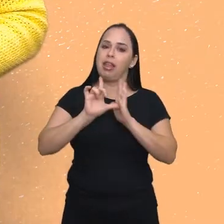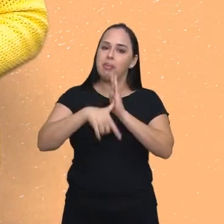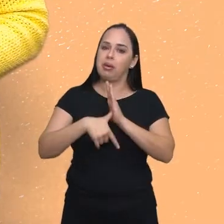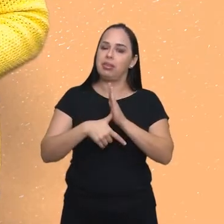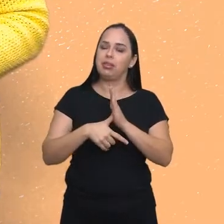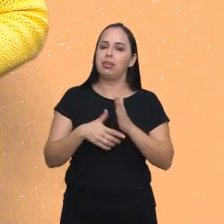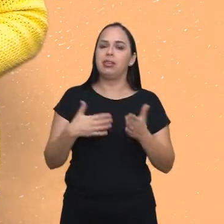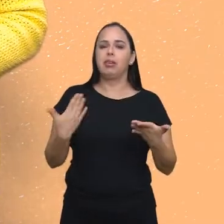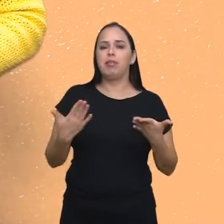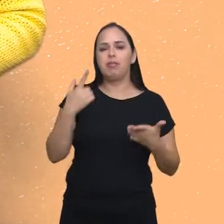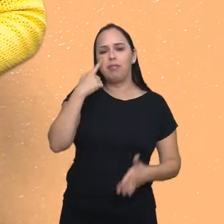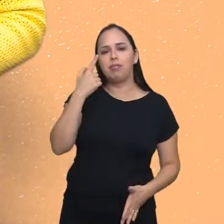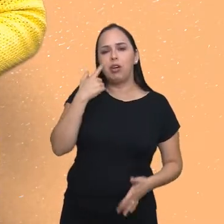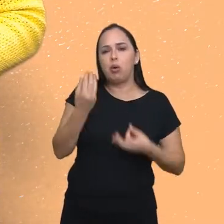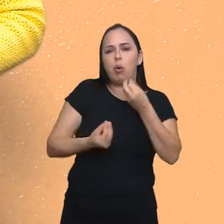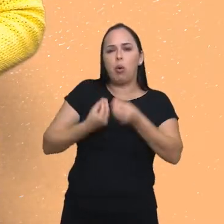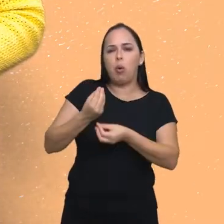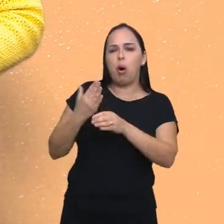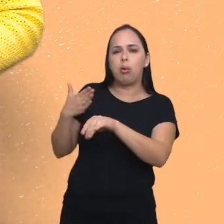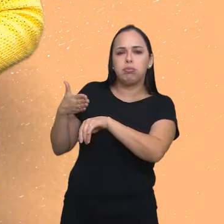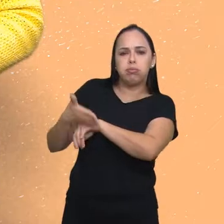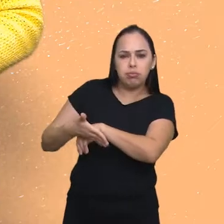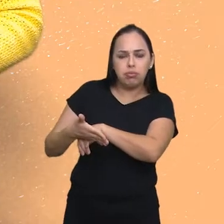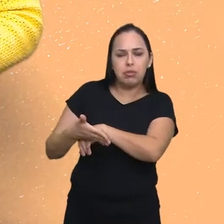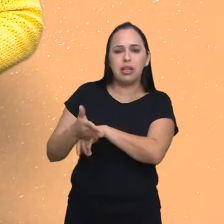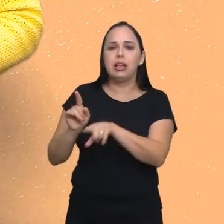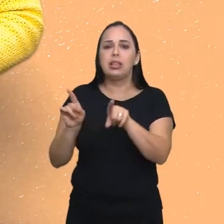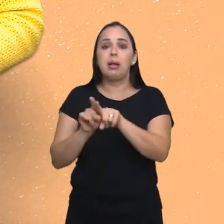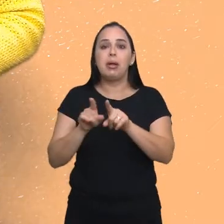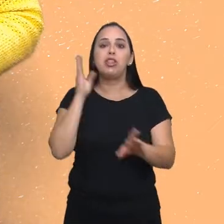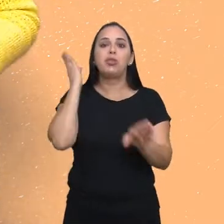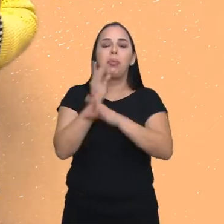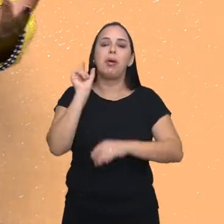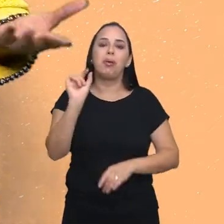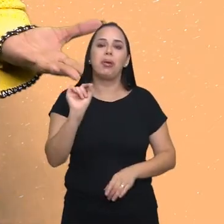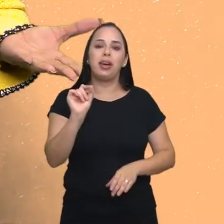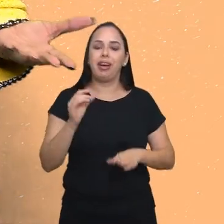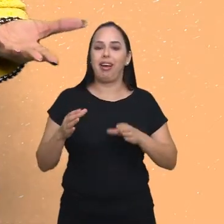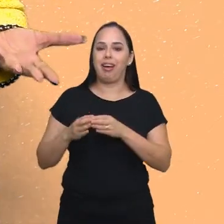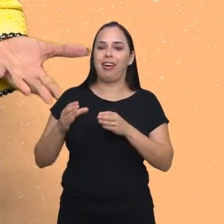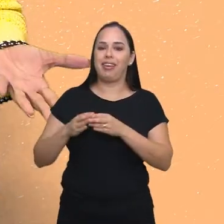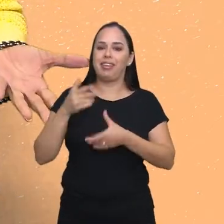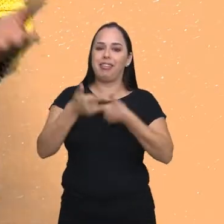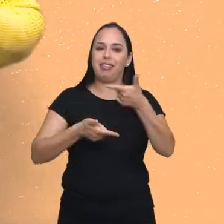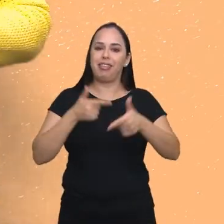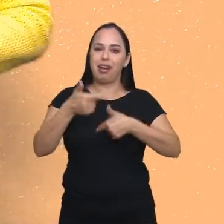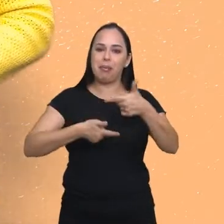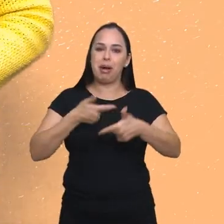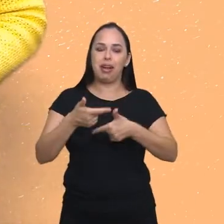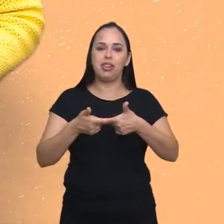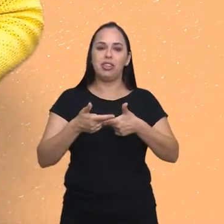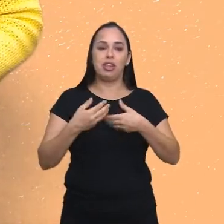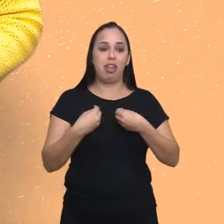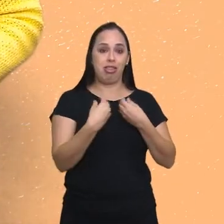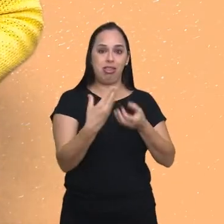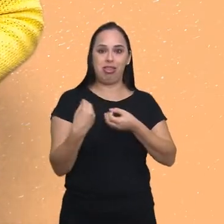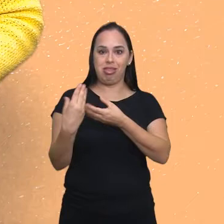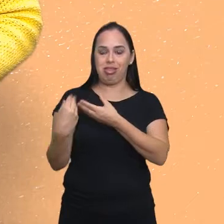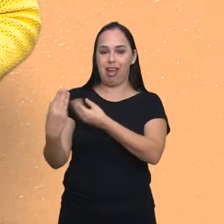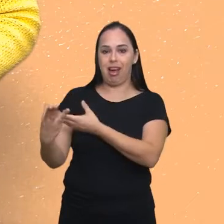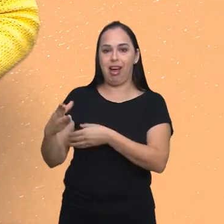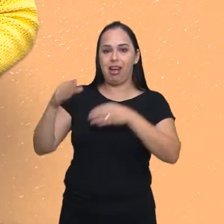que é preciso para participar das atividades oferecidas pelo Grupo Gesto e descobrir que também trabalha com doação